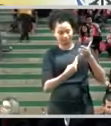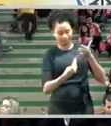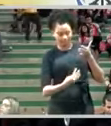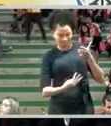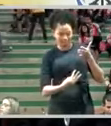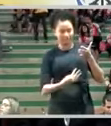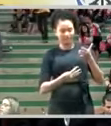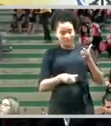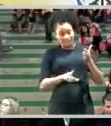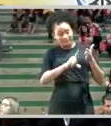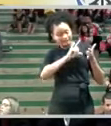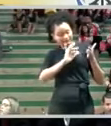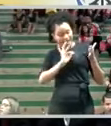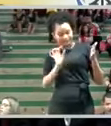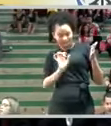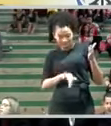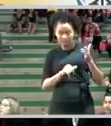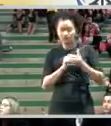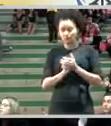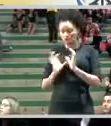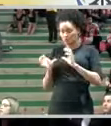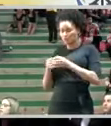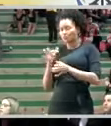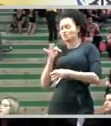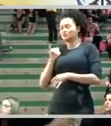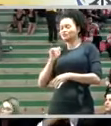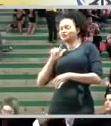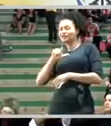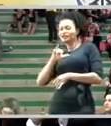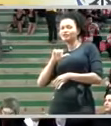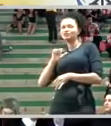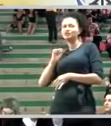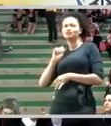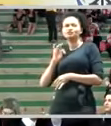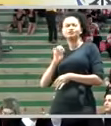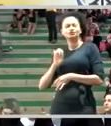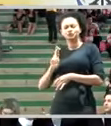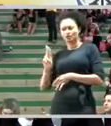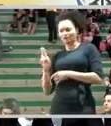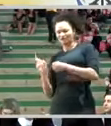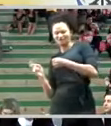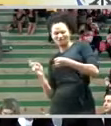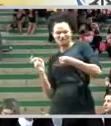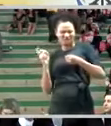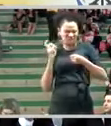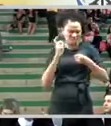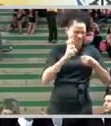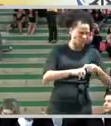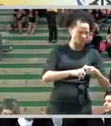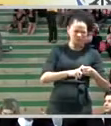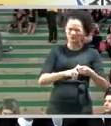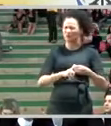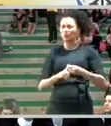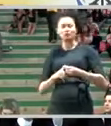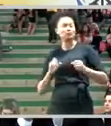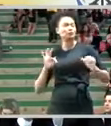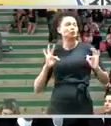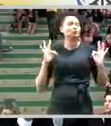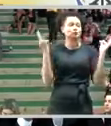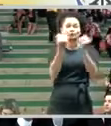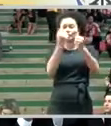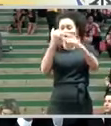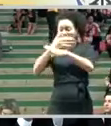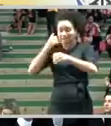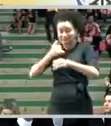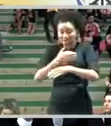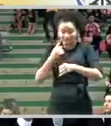o capítulo 7, está escrito: os filisteus devolveram a Israel todas as cidades que haviam roubado,